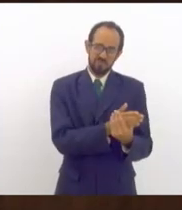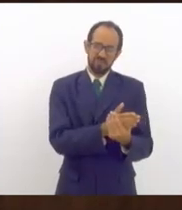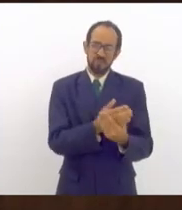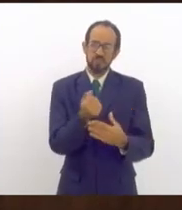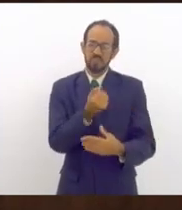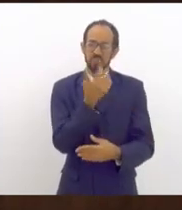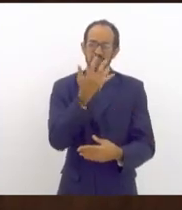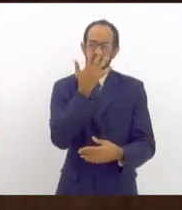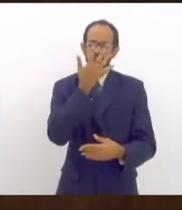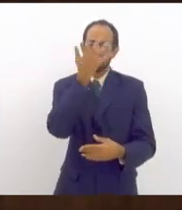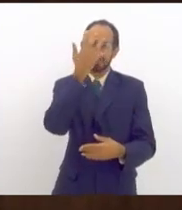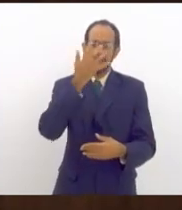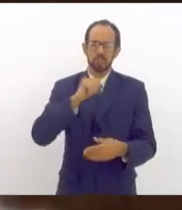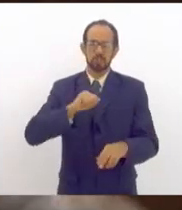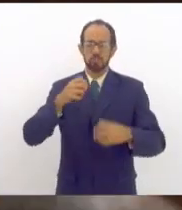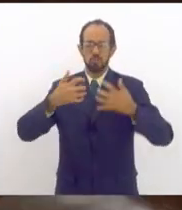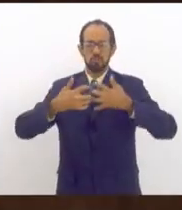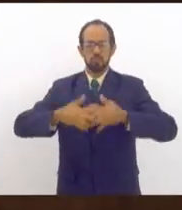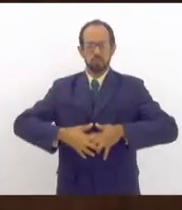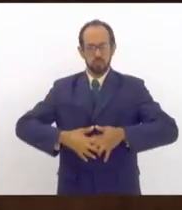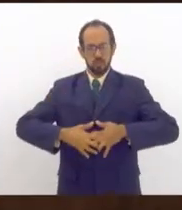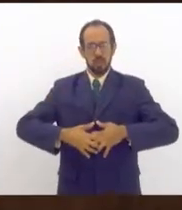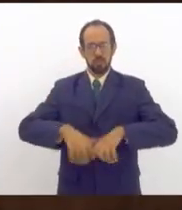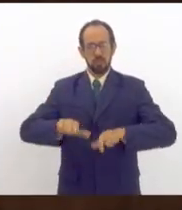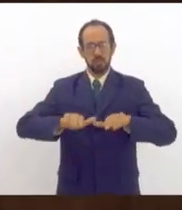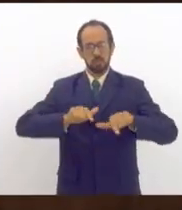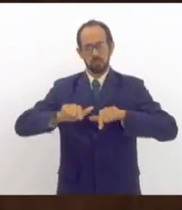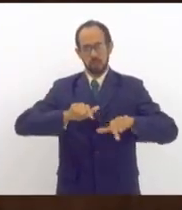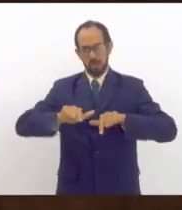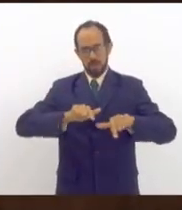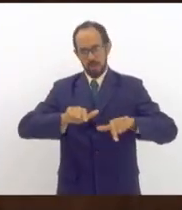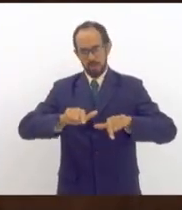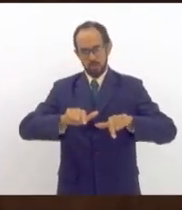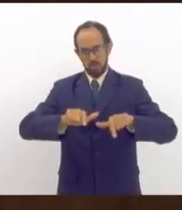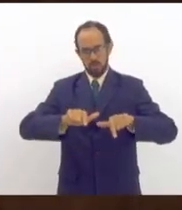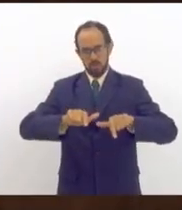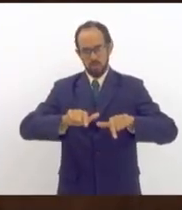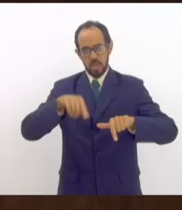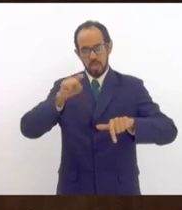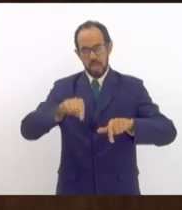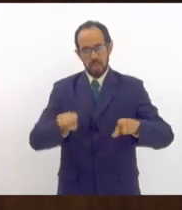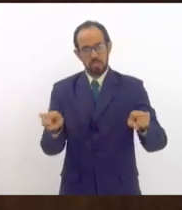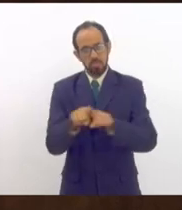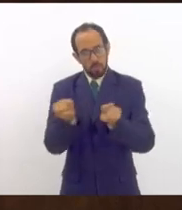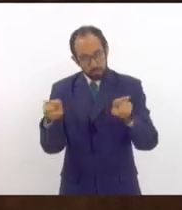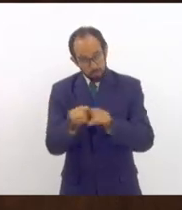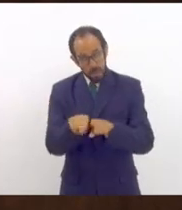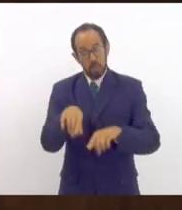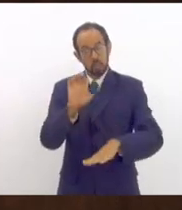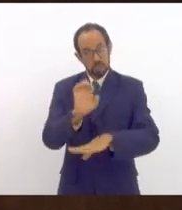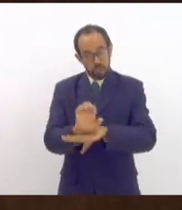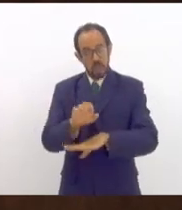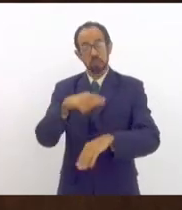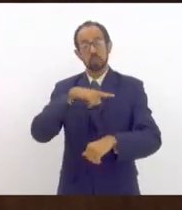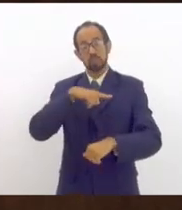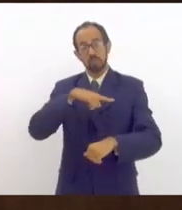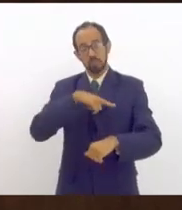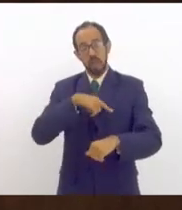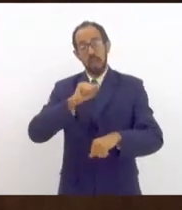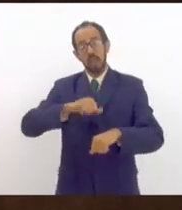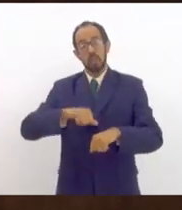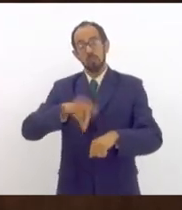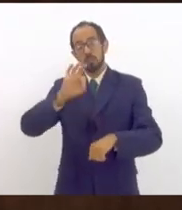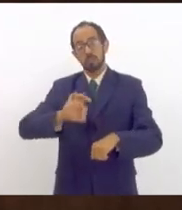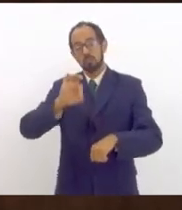de funcionamento dos postos de trabalho e é um dos estados que tem um dos maiores índices de miserabilidade